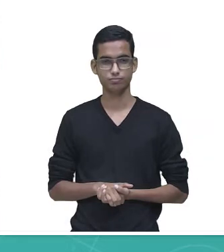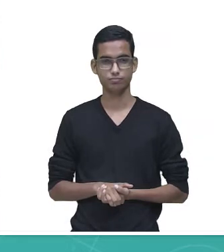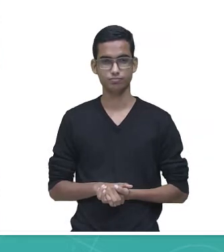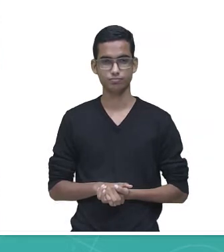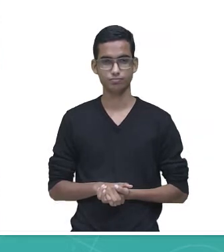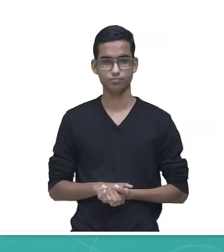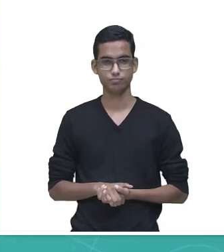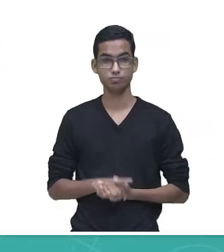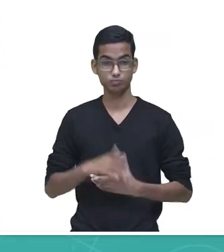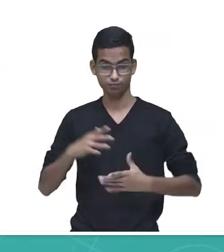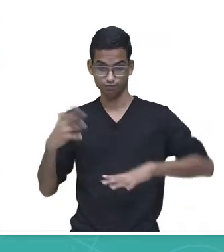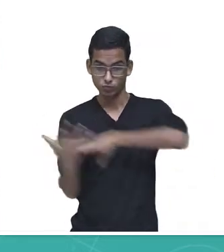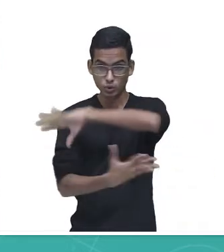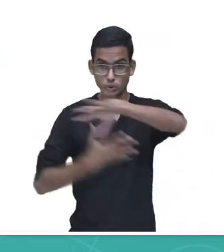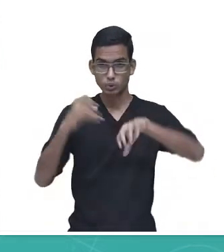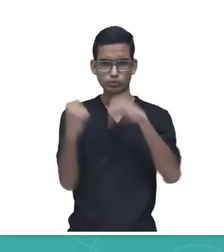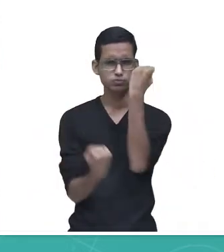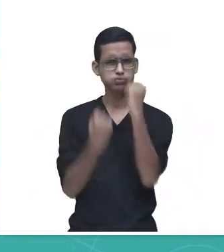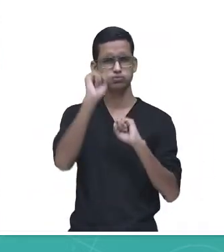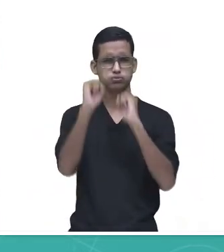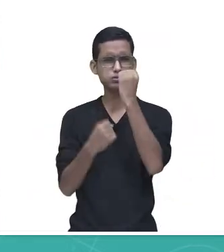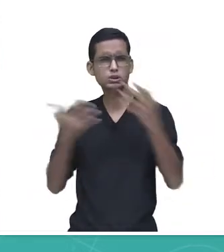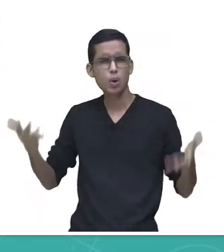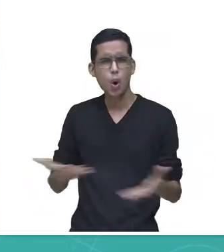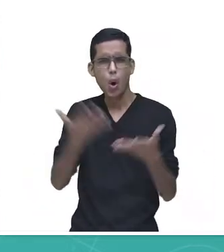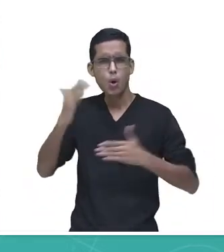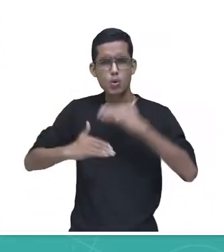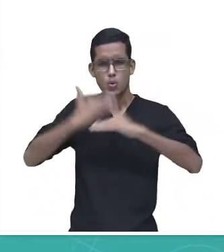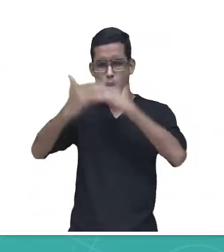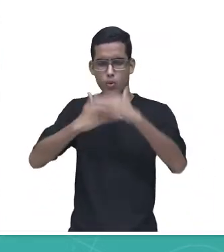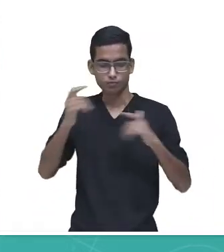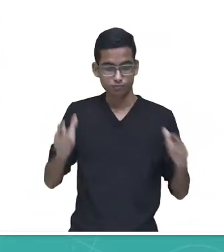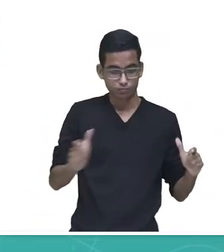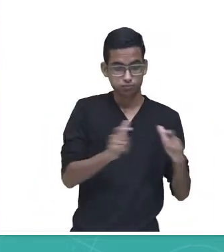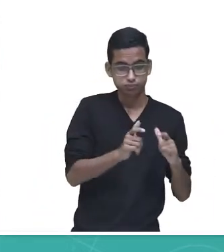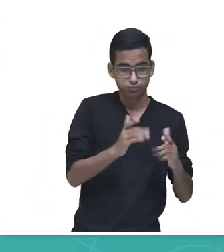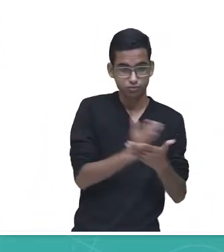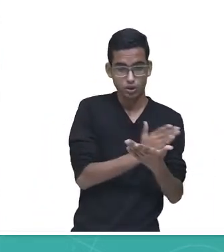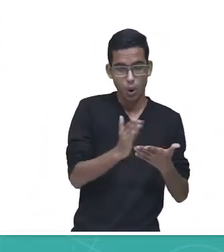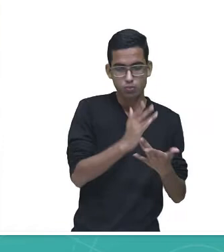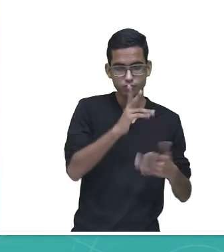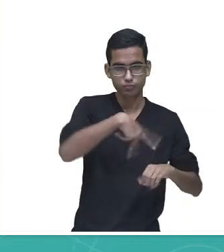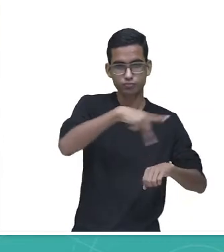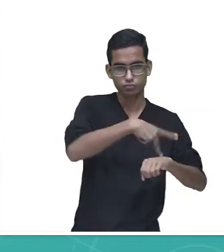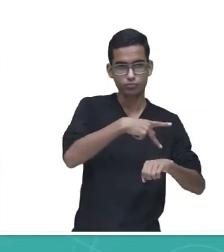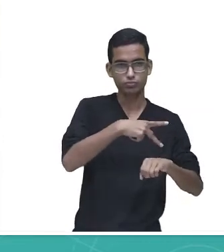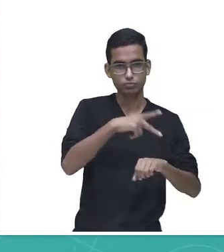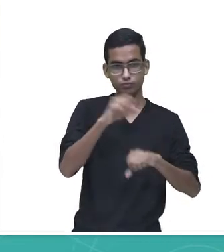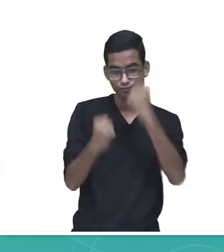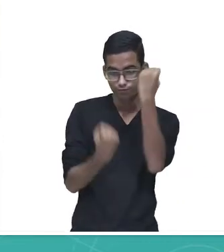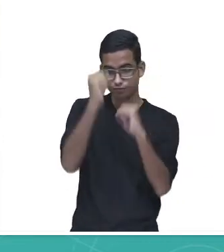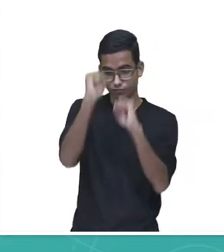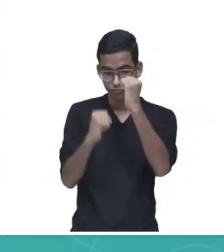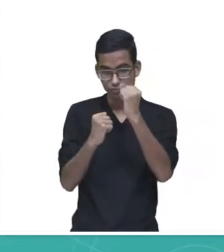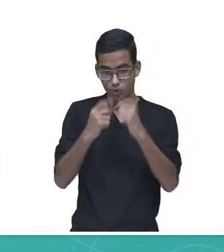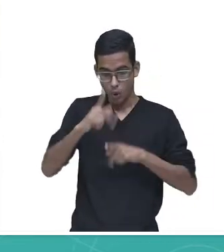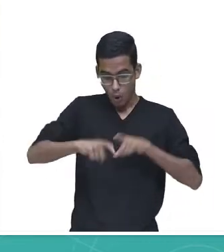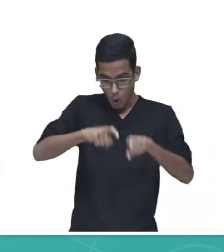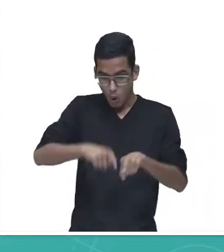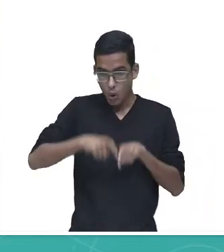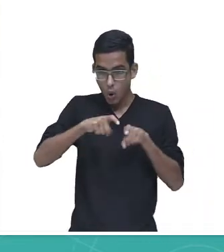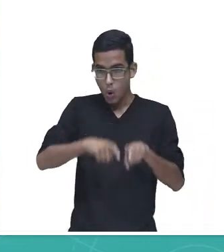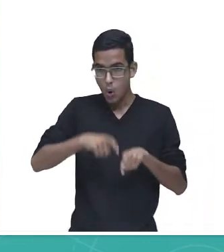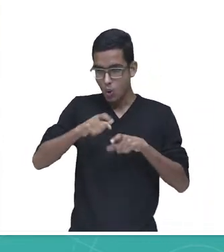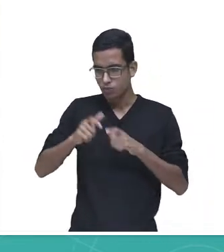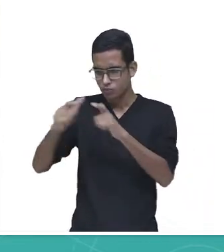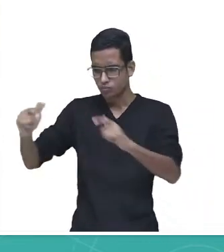A Revolução Industrial provocou um desenvolvimento de uma pequena parte do mundo, com industrialização, urbanização, diminuição